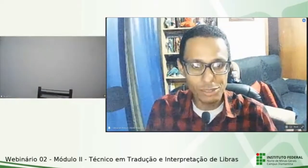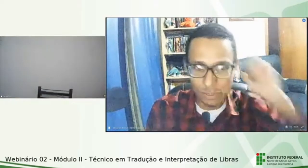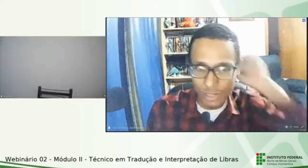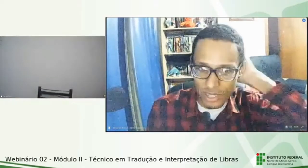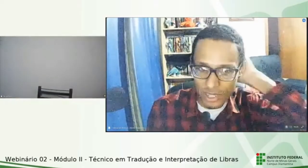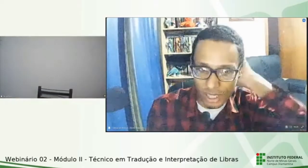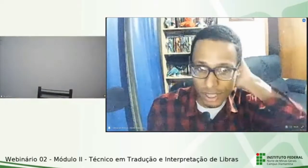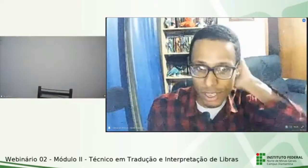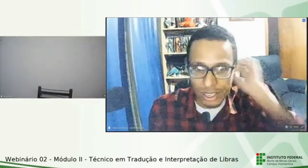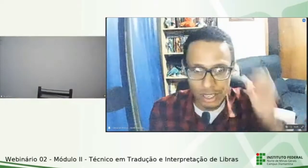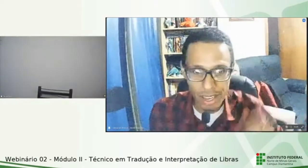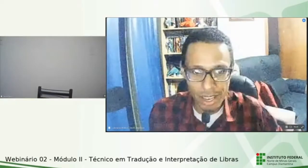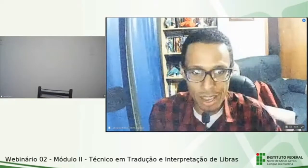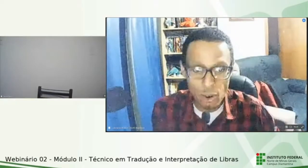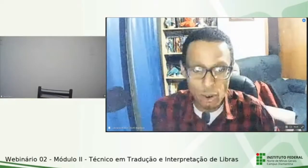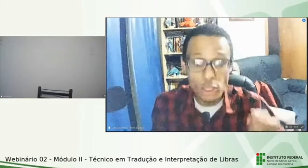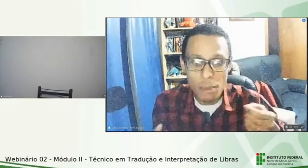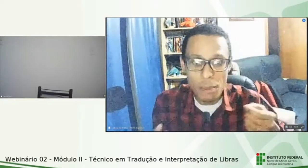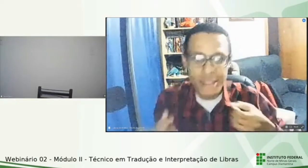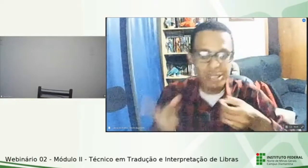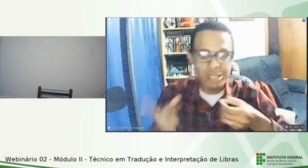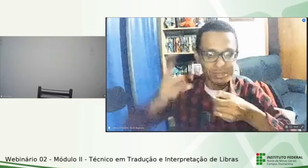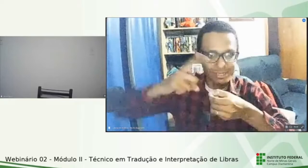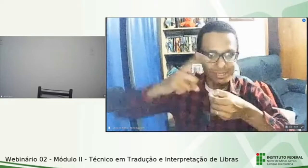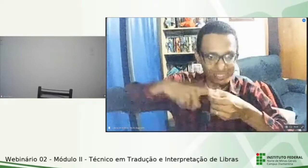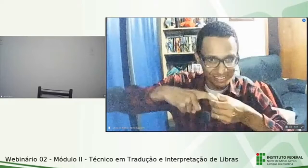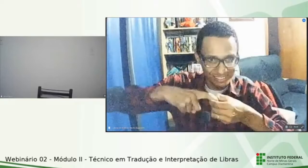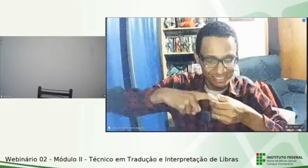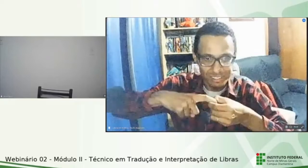que vou fazer aqui. Vou retomar